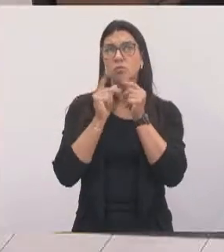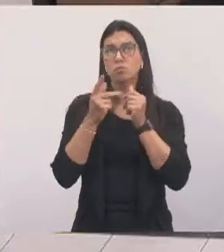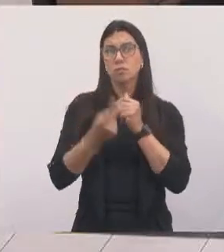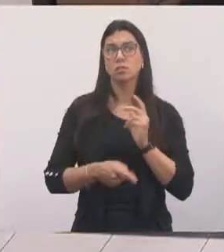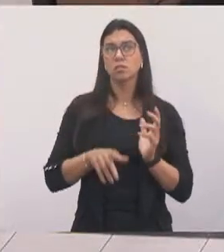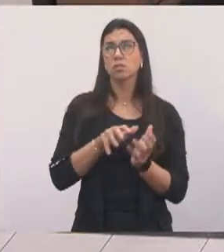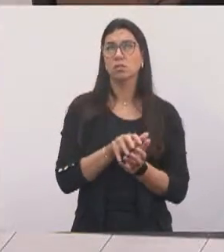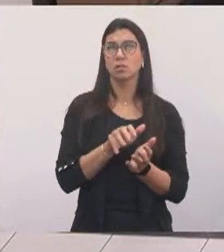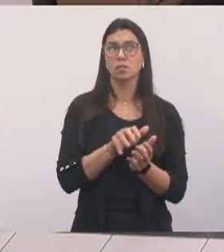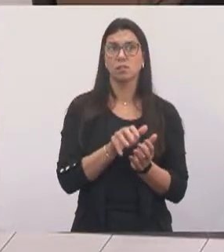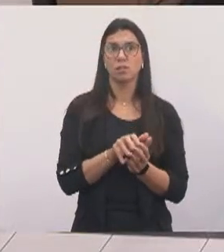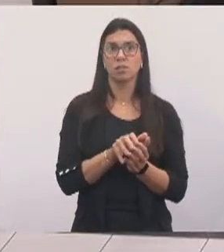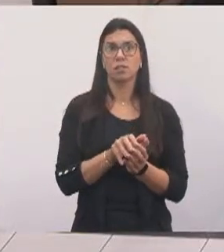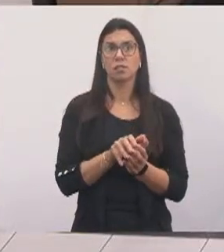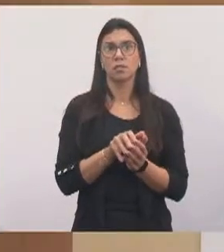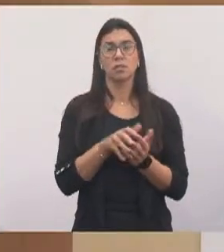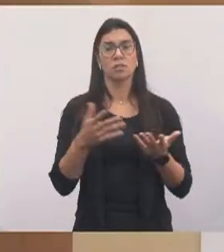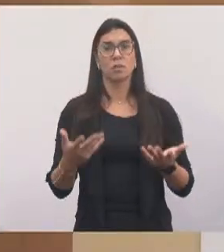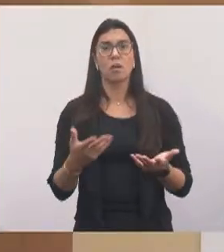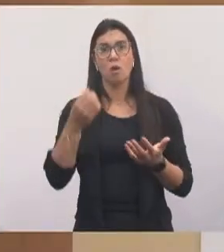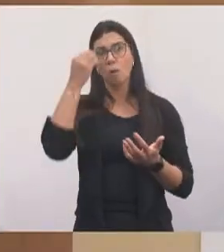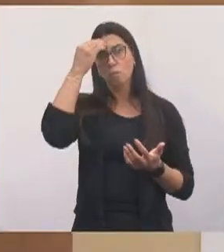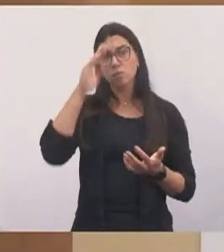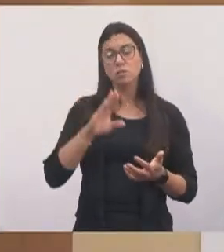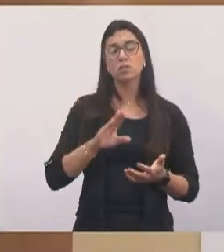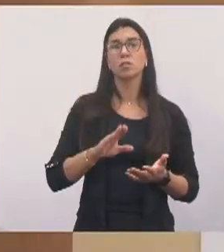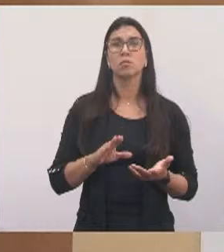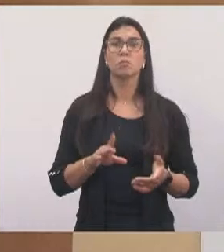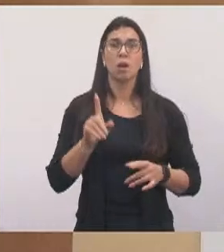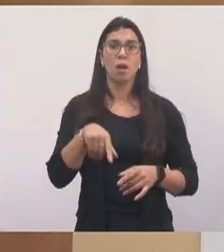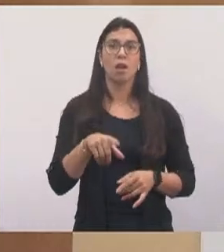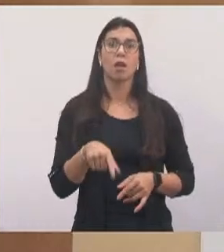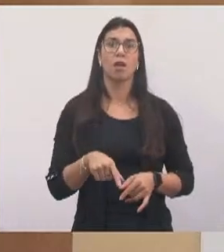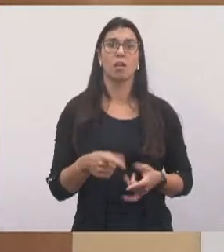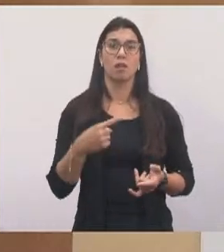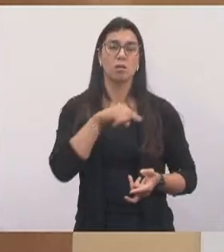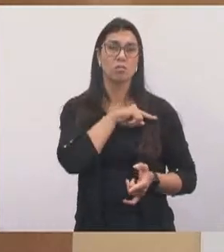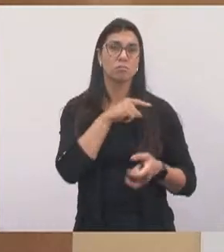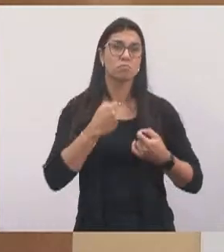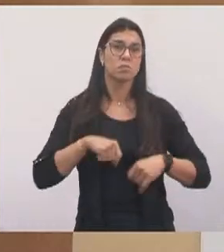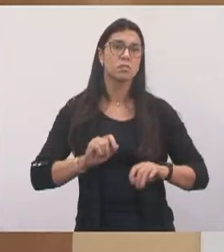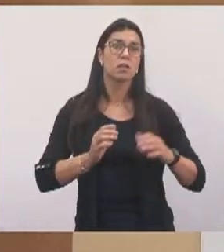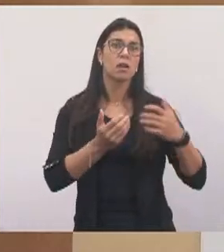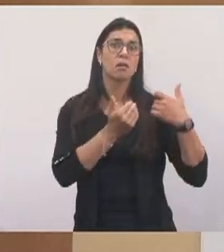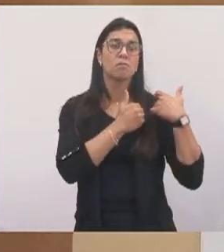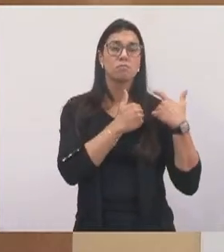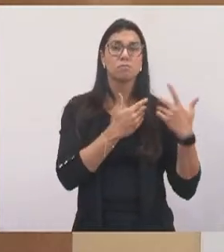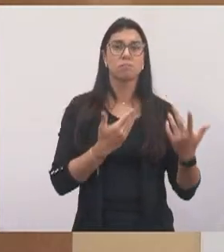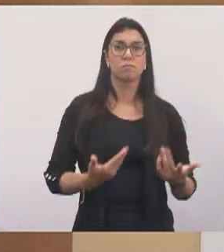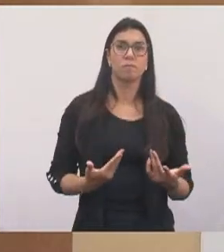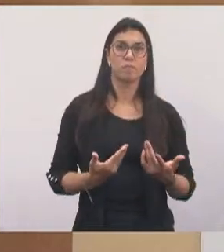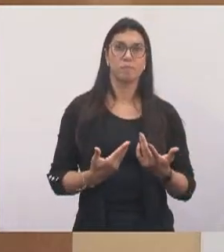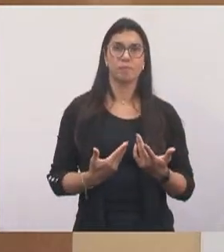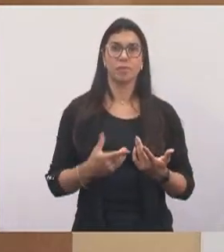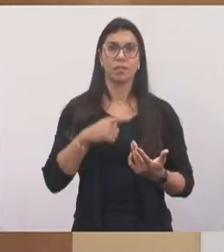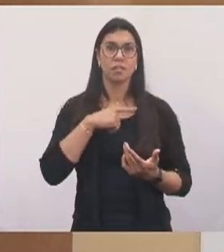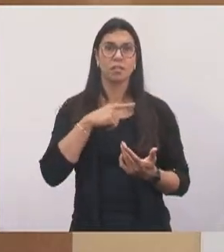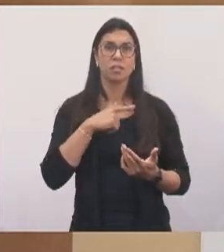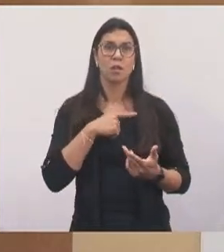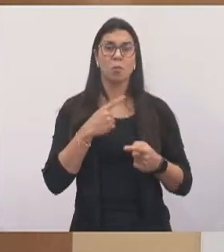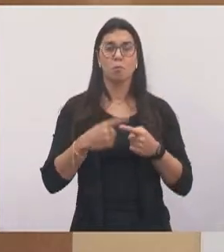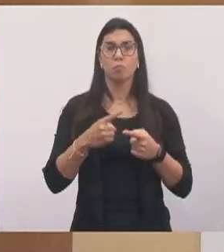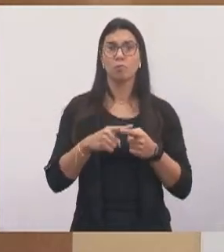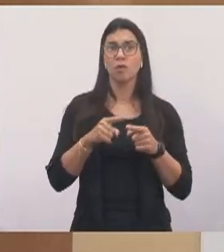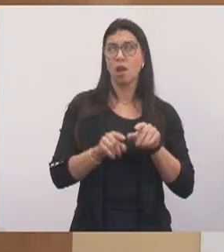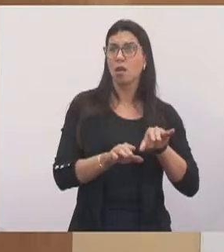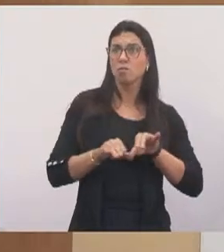é. O princípio da isonomia ele é um princípio muito importante, né? Porque inicialmente se entendia o princípio da isonomia como uma